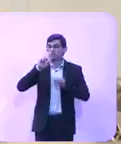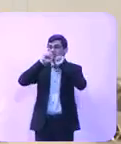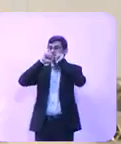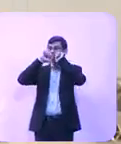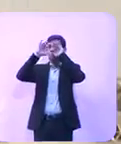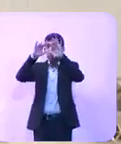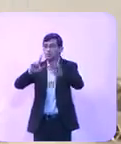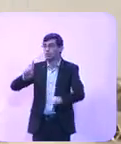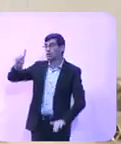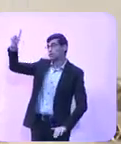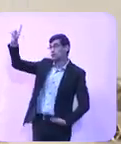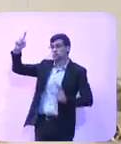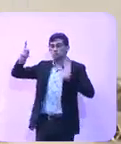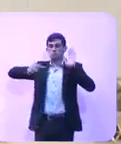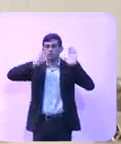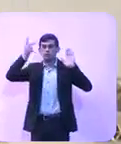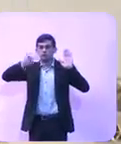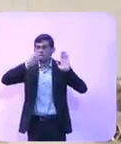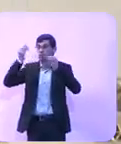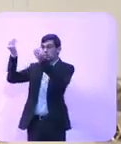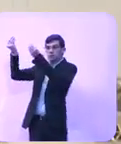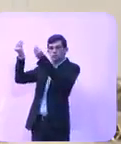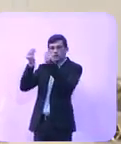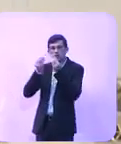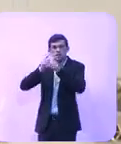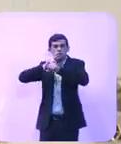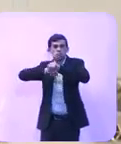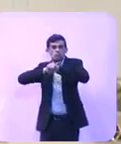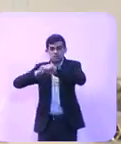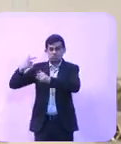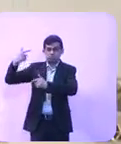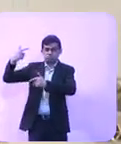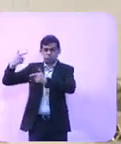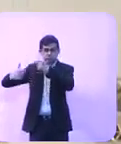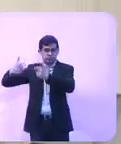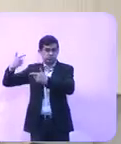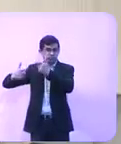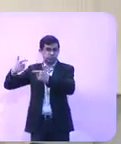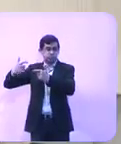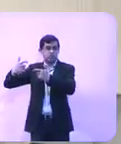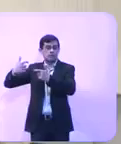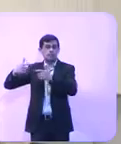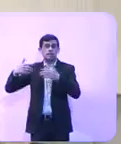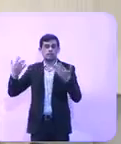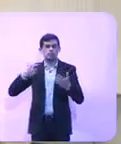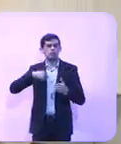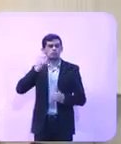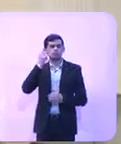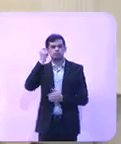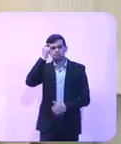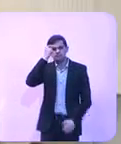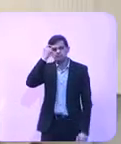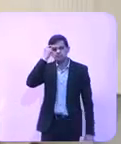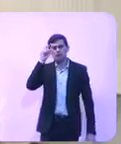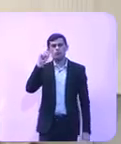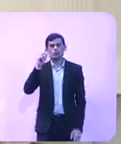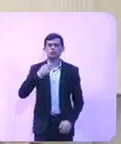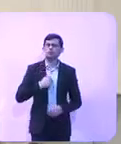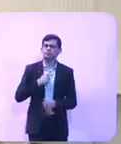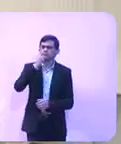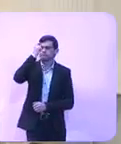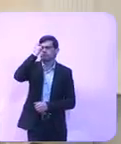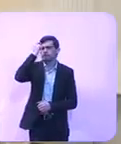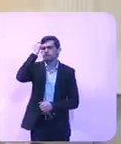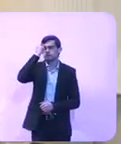daria enquanto a batalha está sendo travada. E eu posso imaginar, eu fico